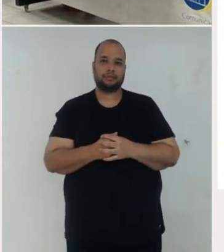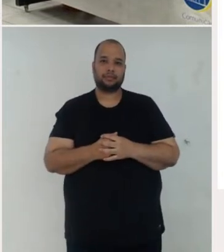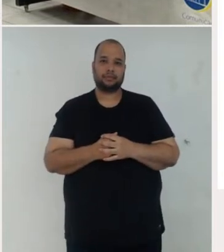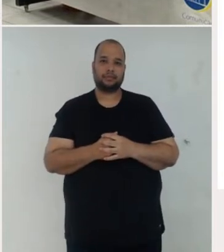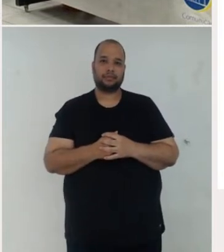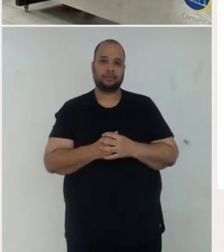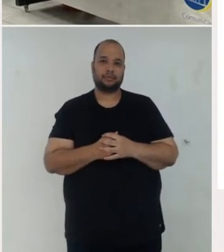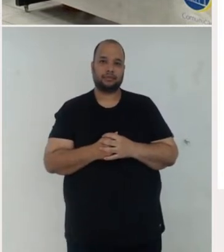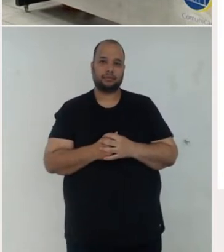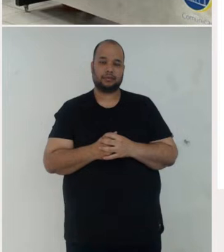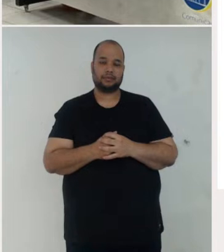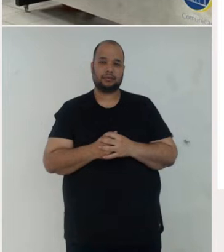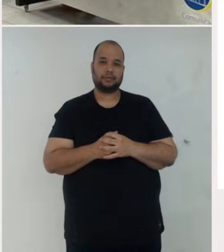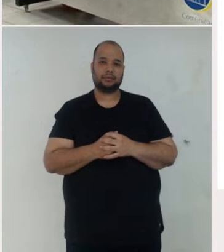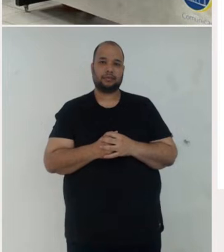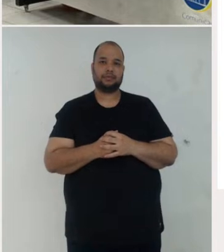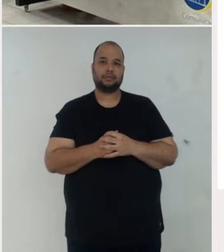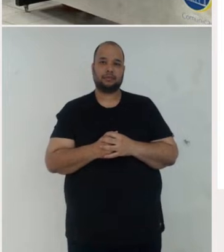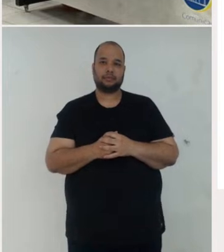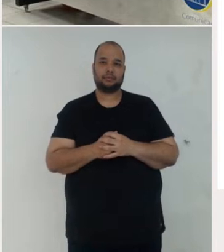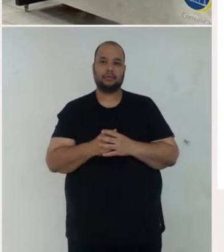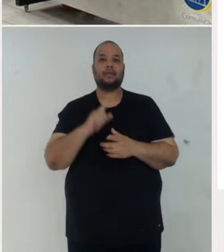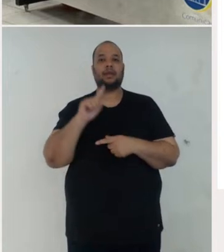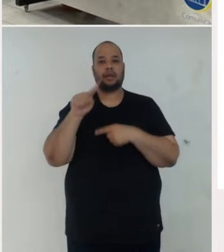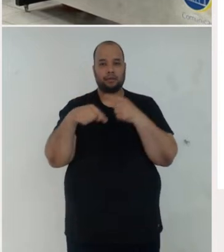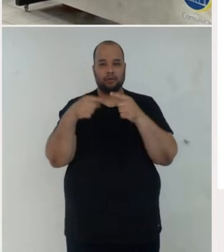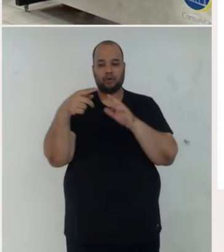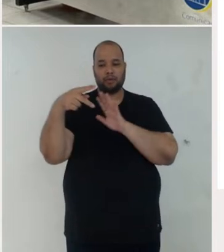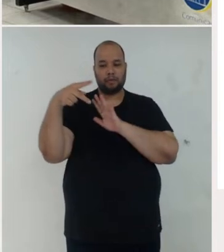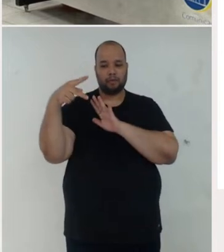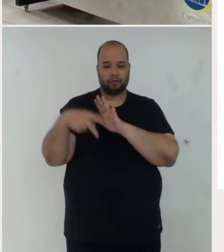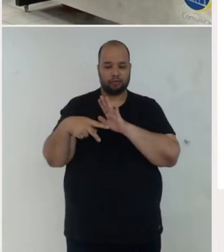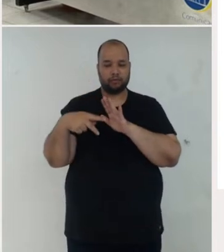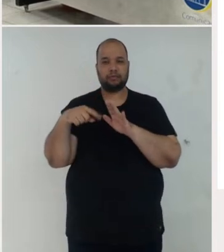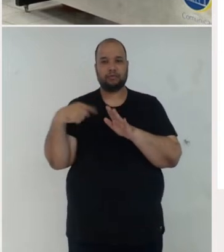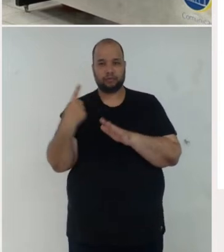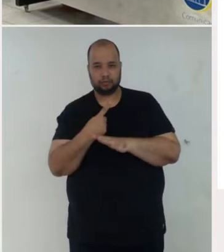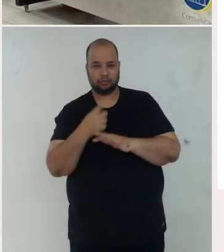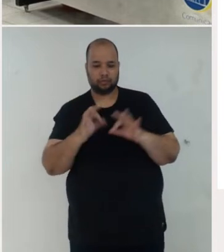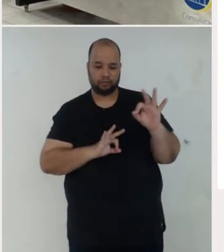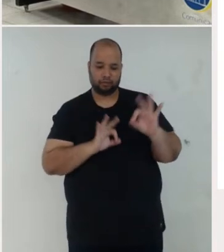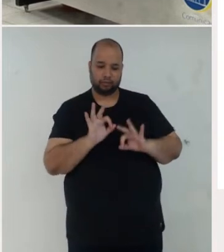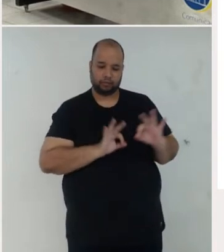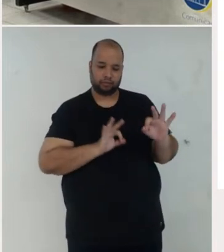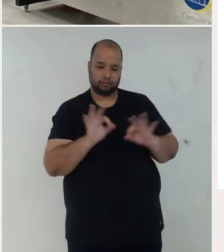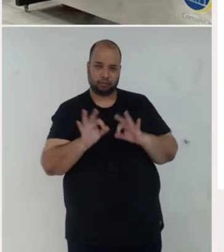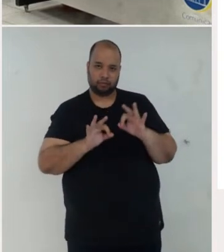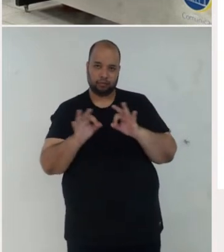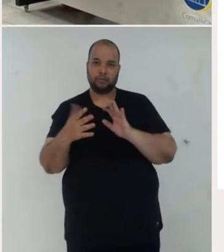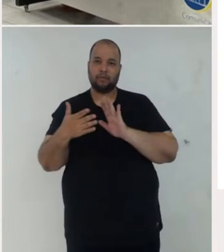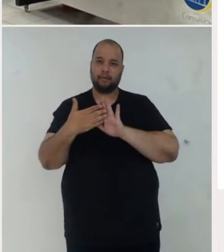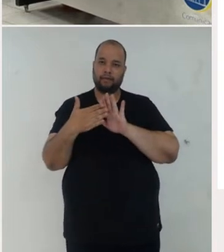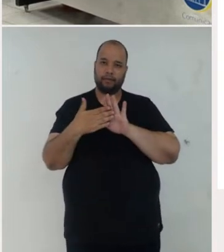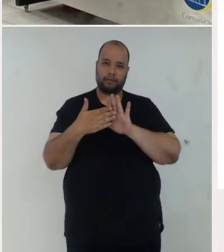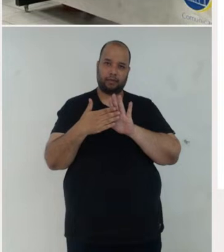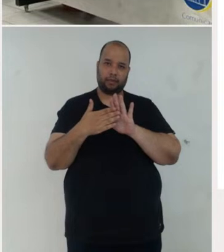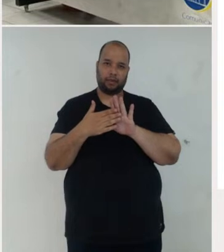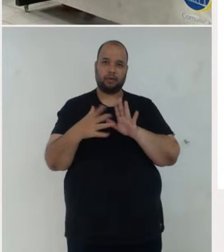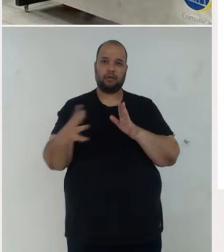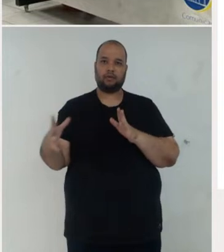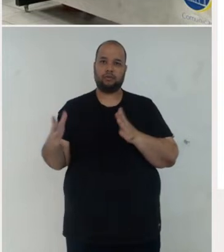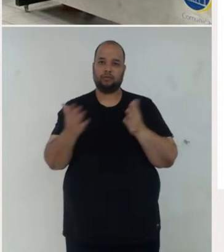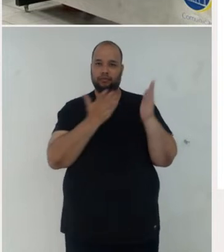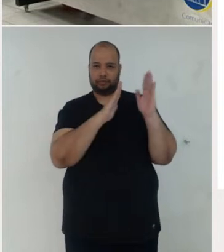foi aceito, e depois do nosso projeto, quer dizer, enquanto nós estávamos fazendo, nós propusemos também a ideia de